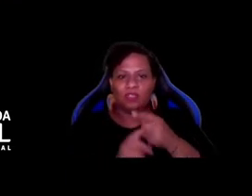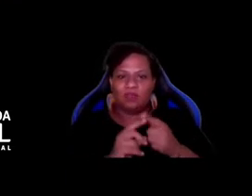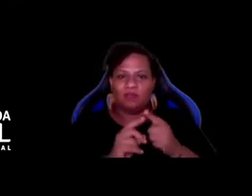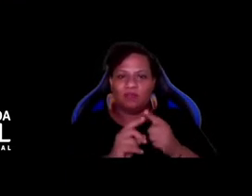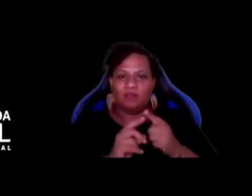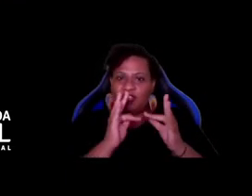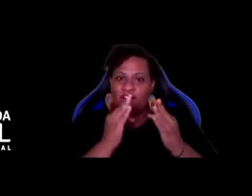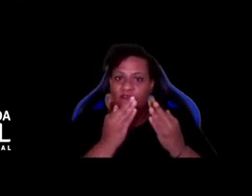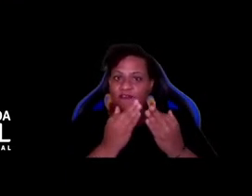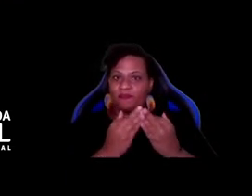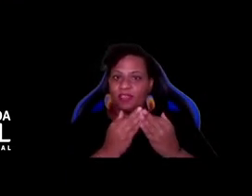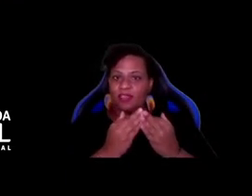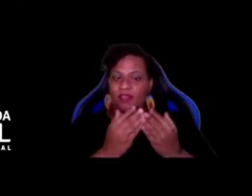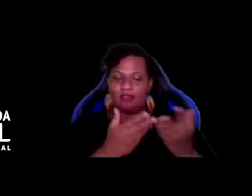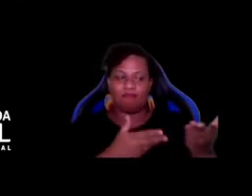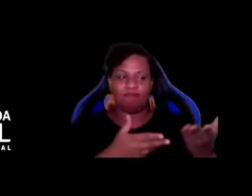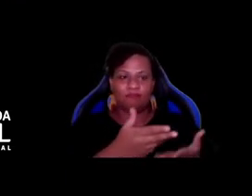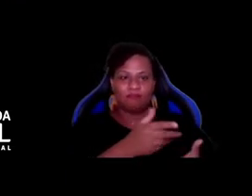parentesco